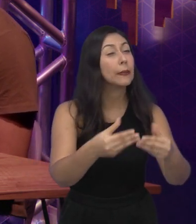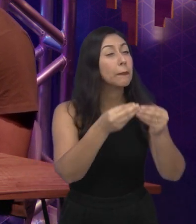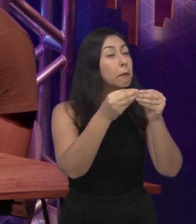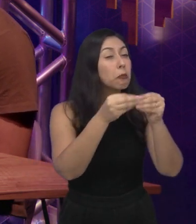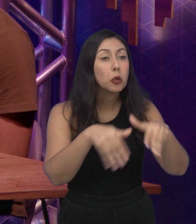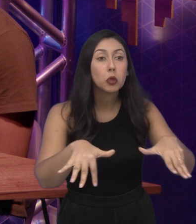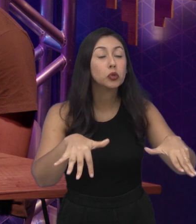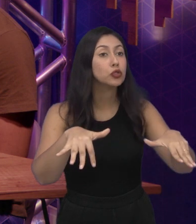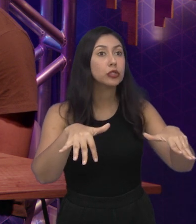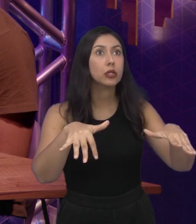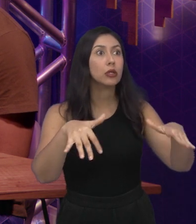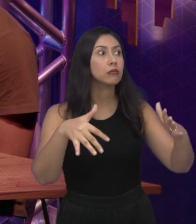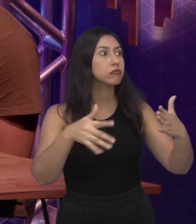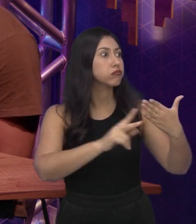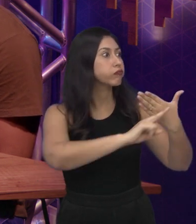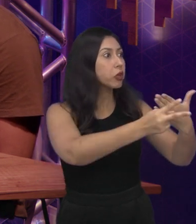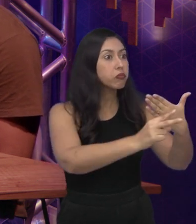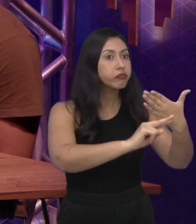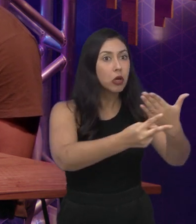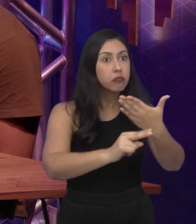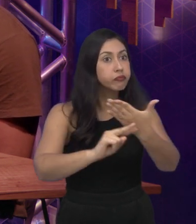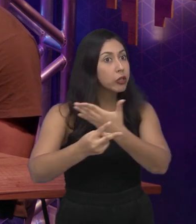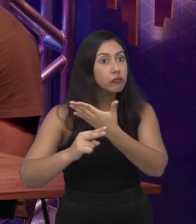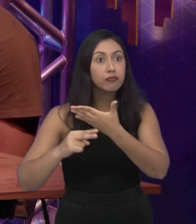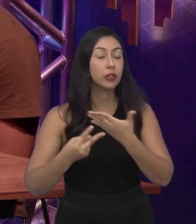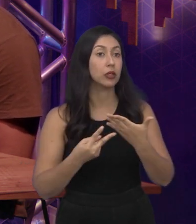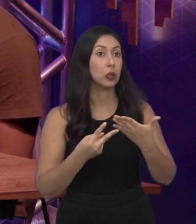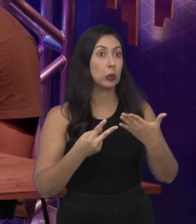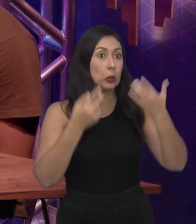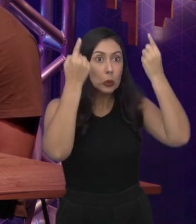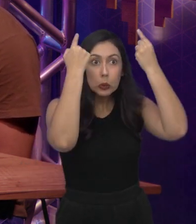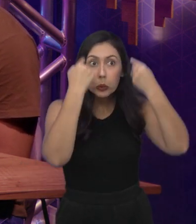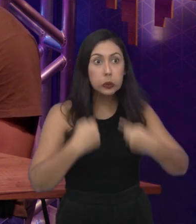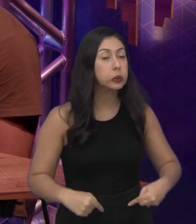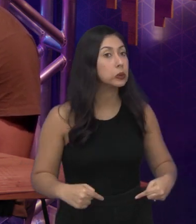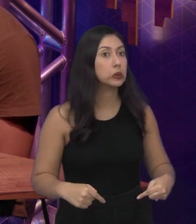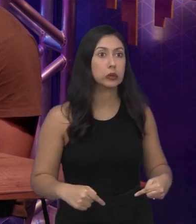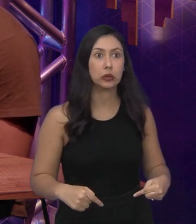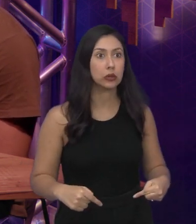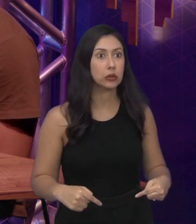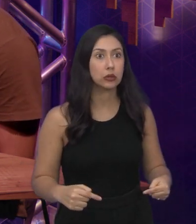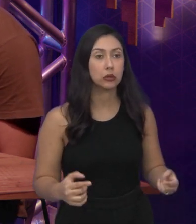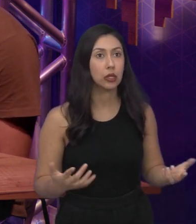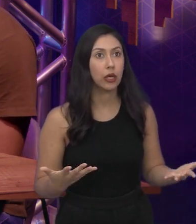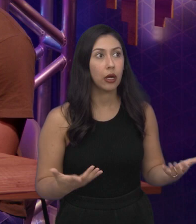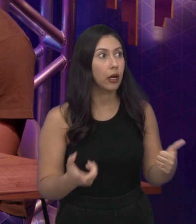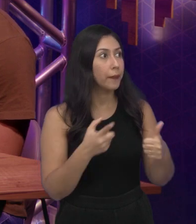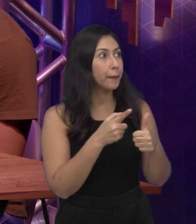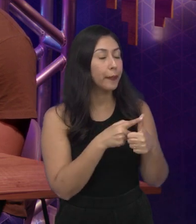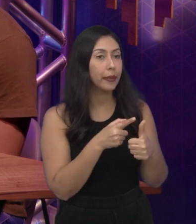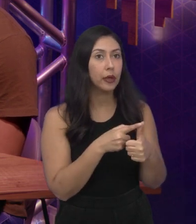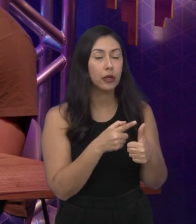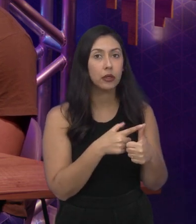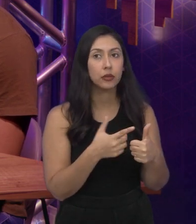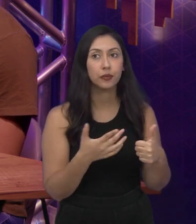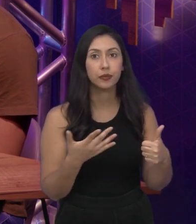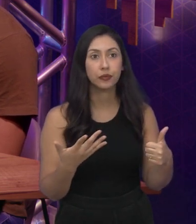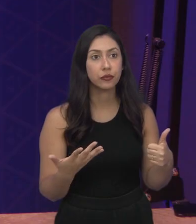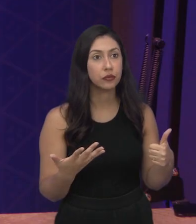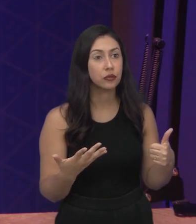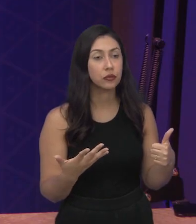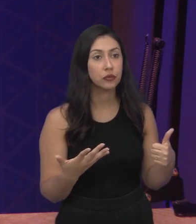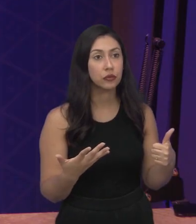vai prejudicando de forma drástica todo o corpo, né? Primeiro, funcionamento do corpo. exatamente, primeiro tem essa